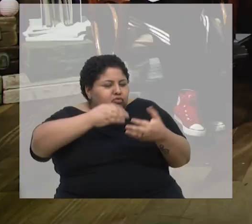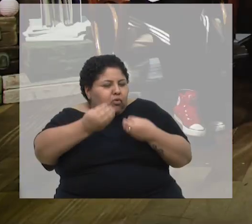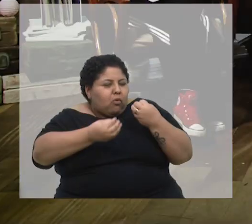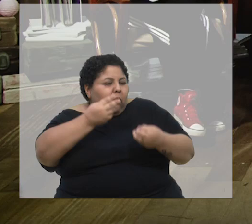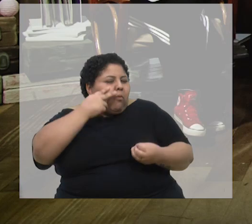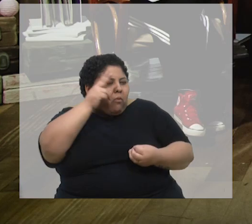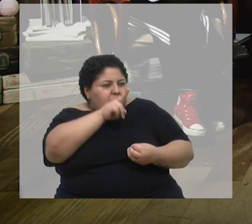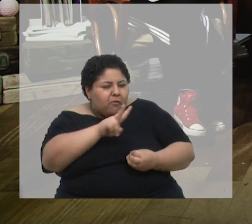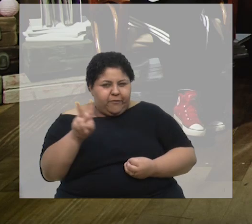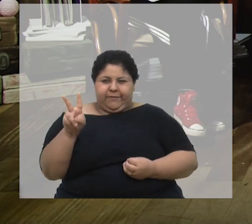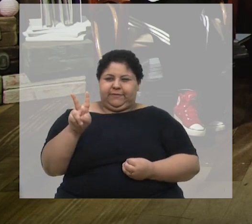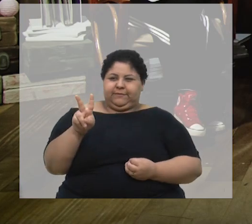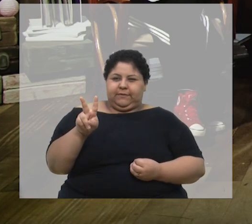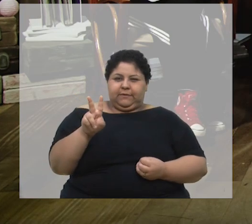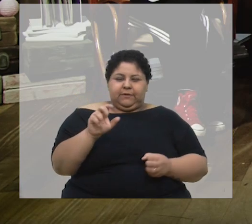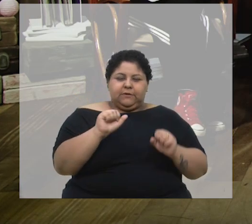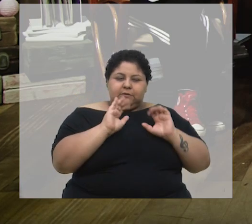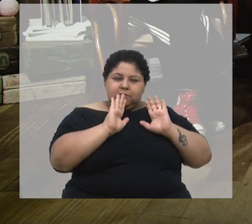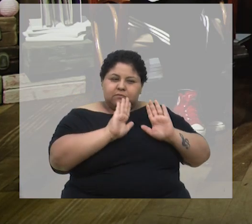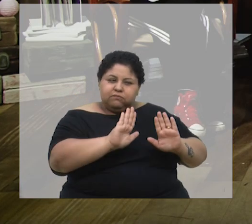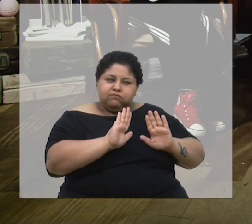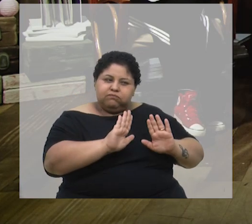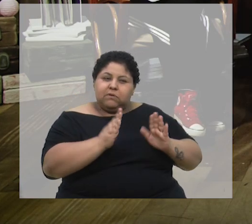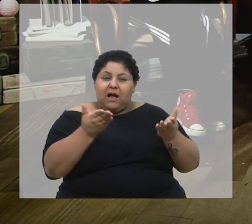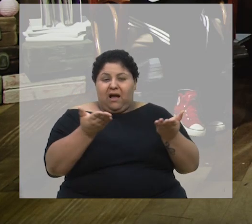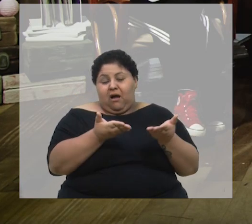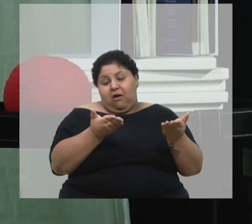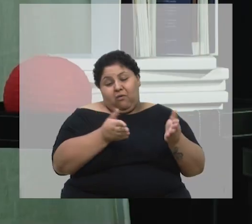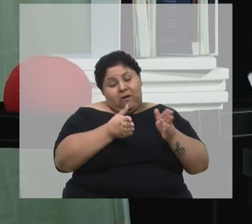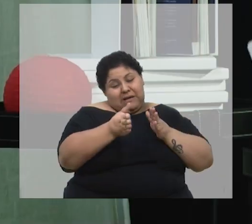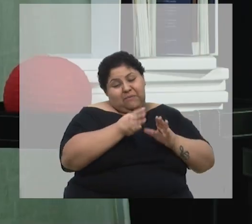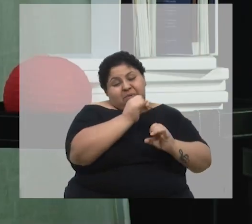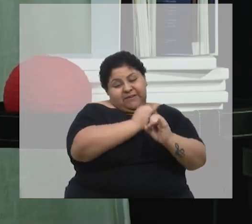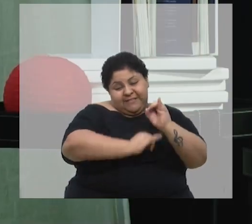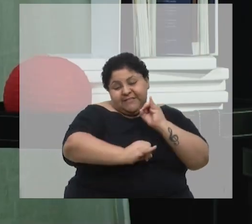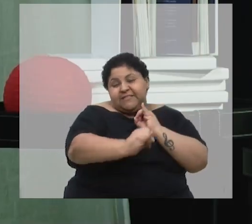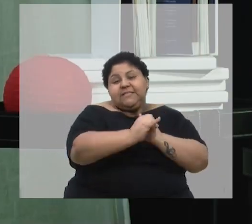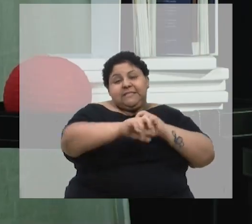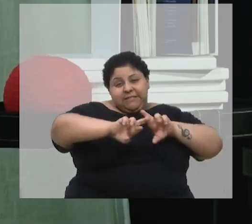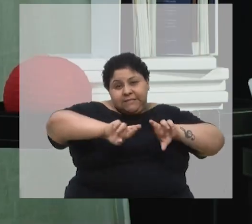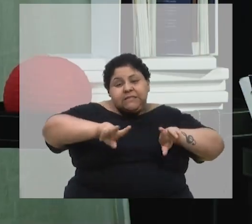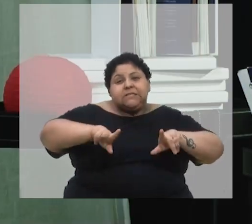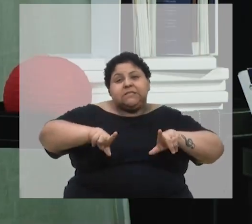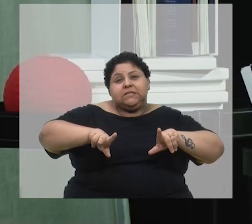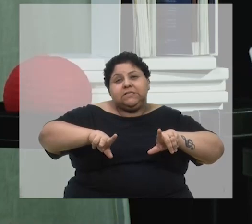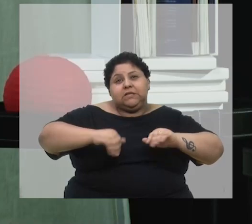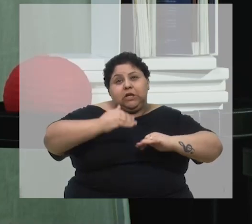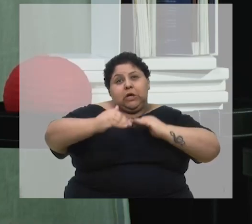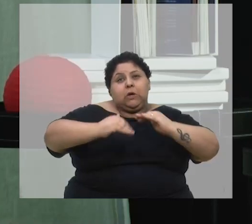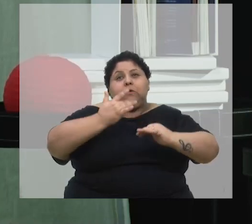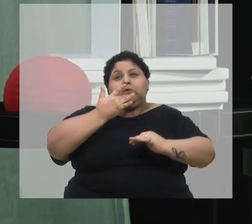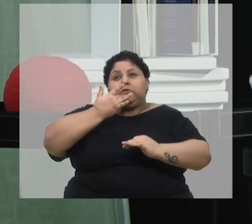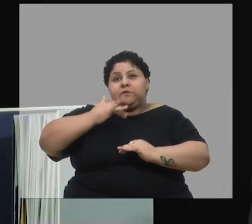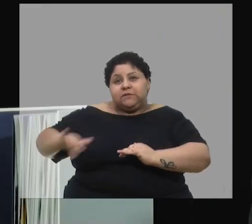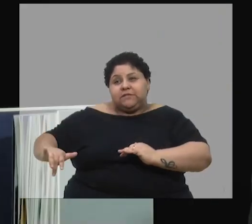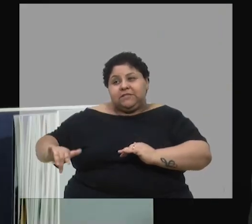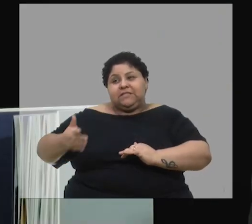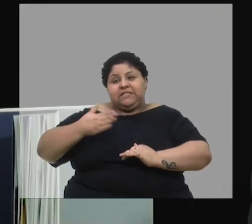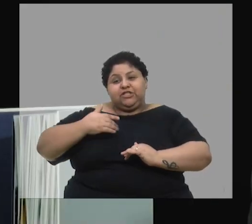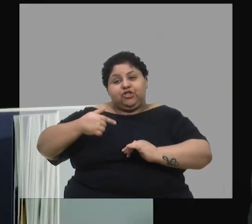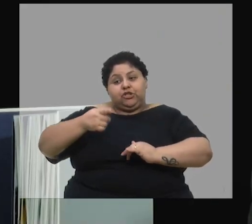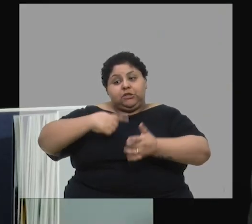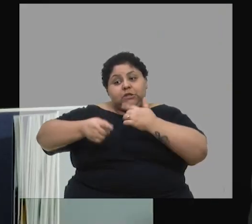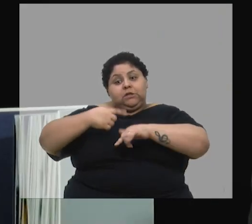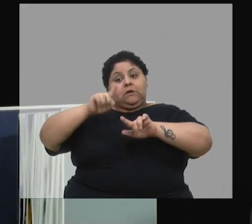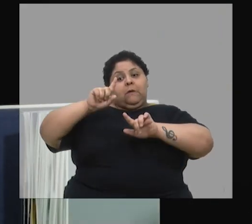né? Como que é, como que tu vê isso, de manter assim, numa era da internet, numa era diferente, porque quando criança a